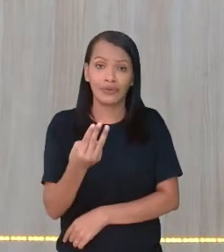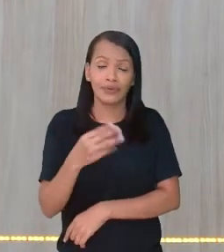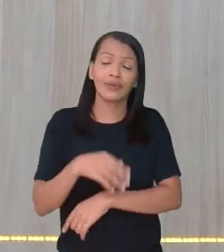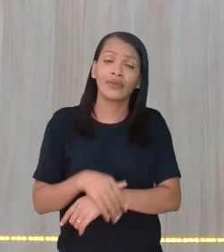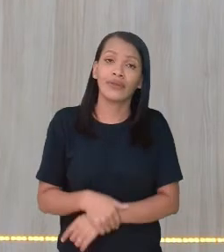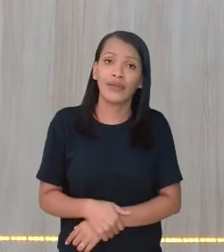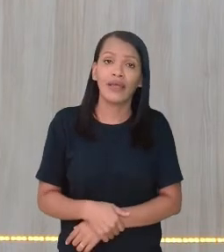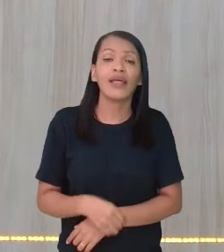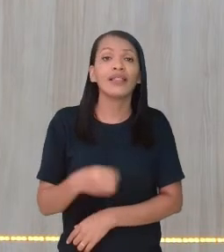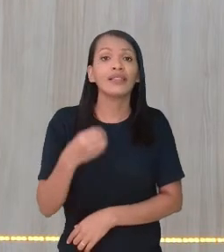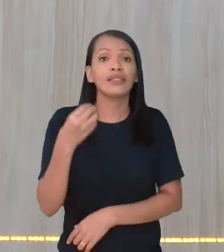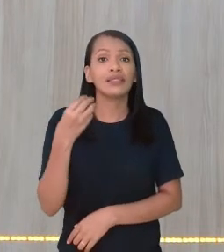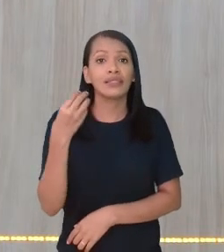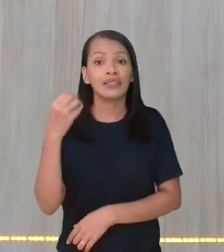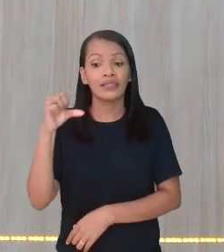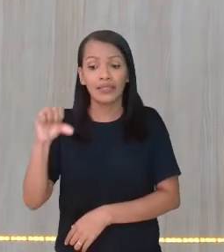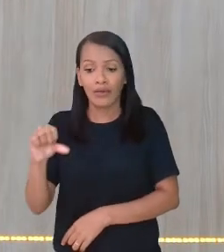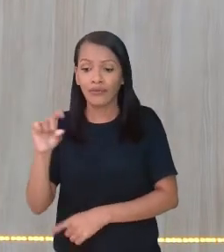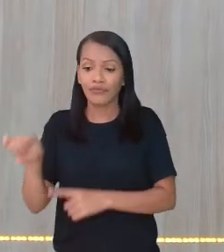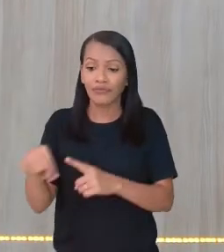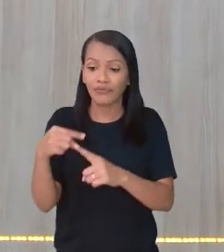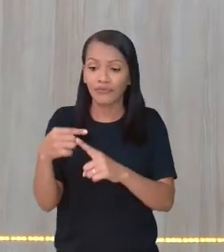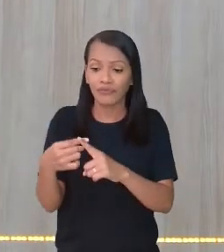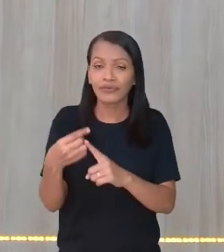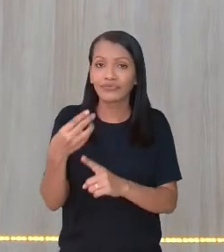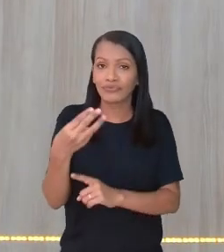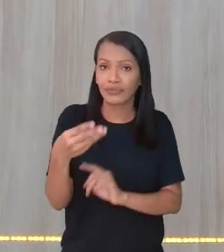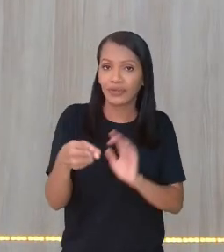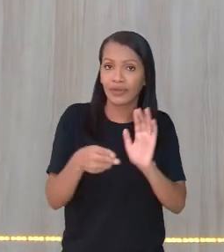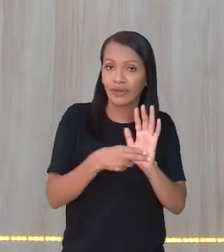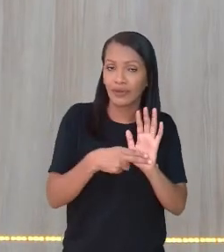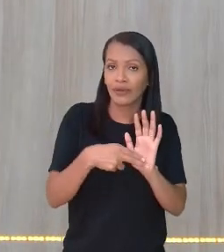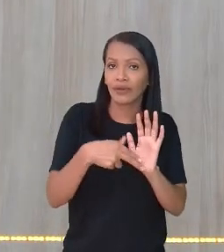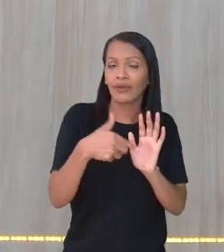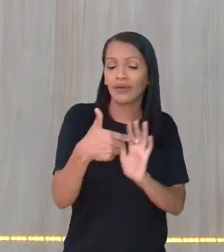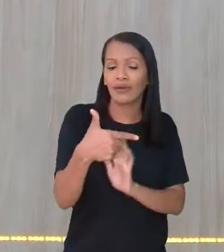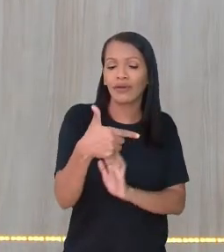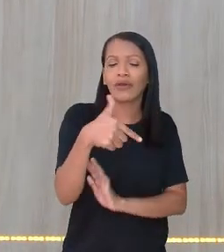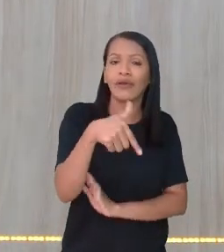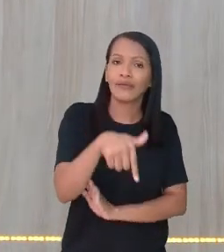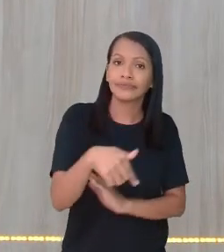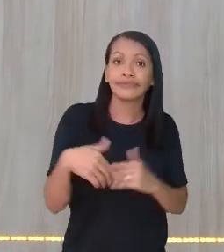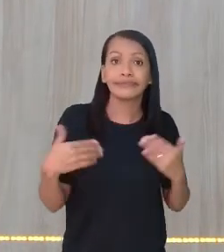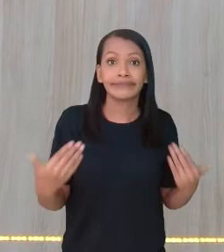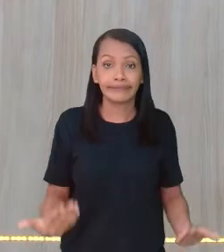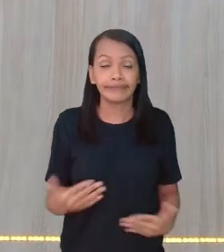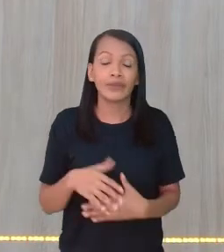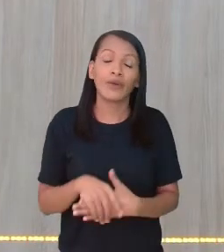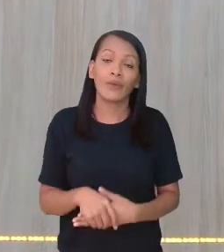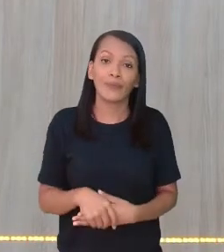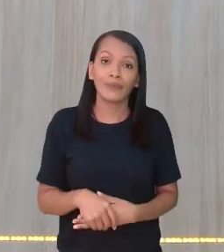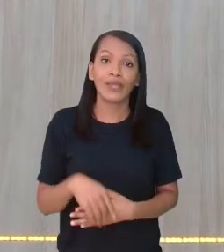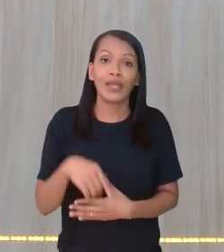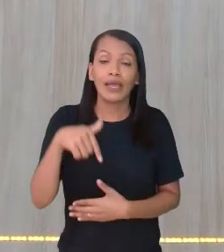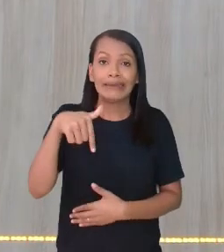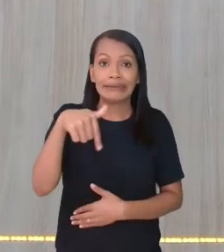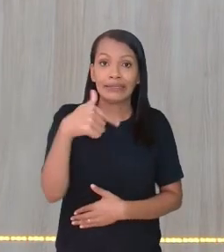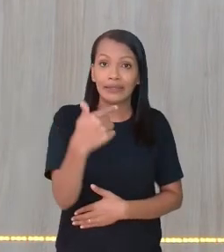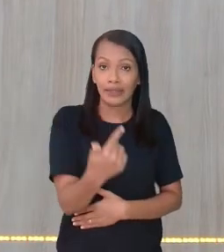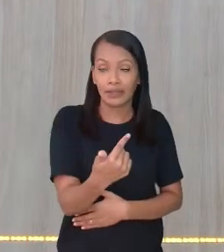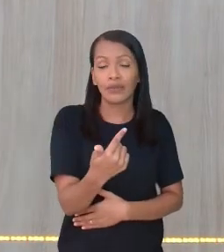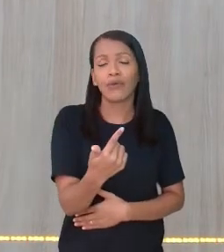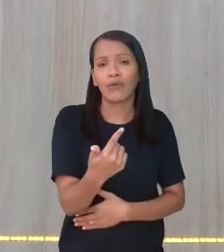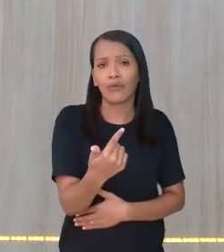9 vezes 3 dá igual a 27. Então, dos R$ 72, ele gastou só